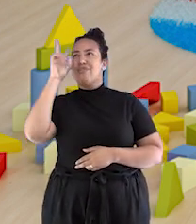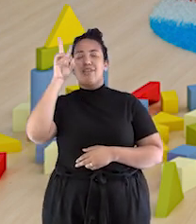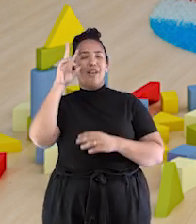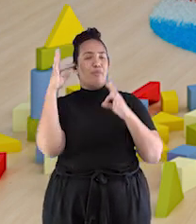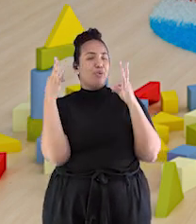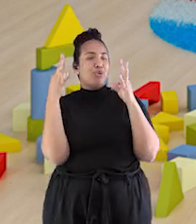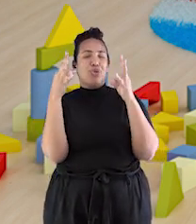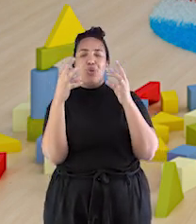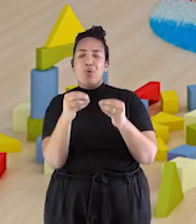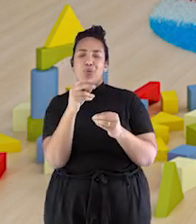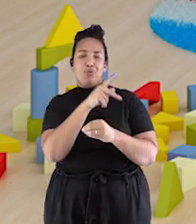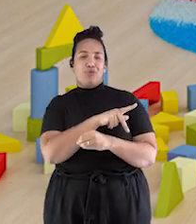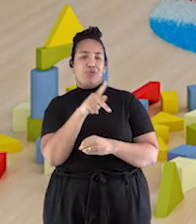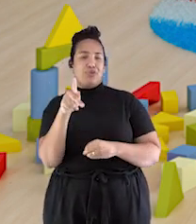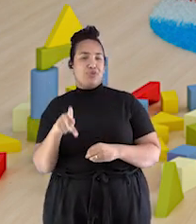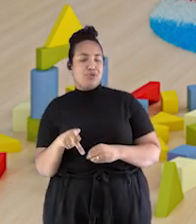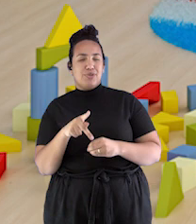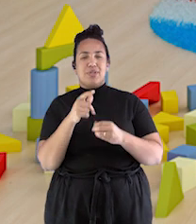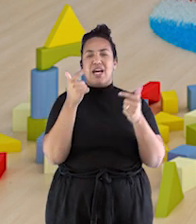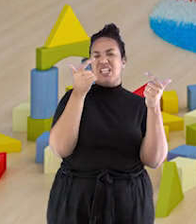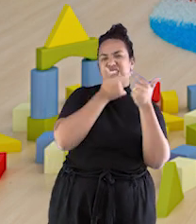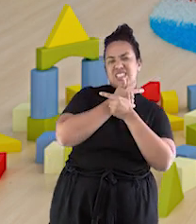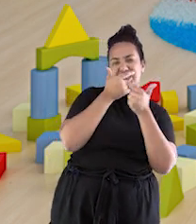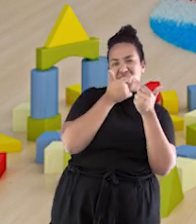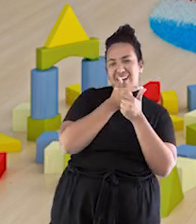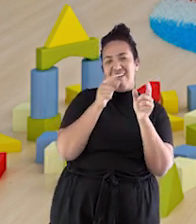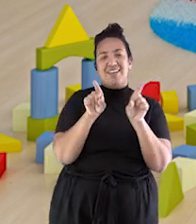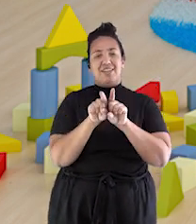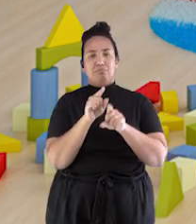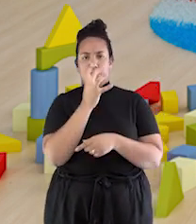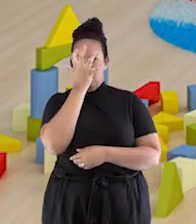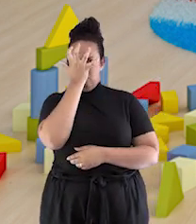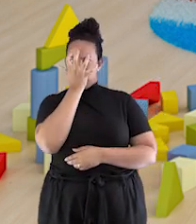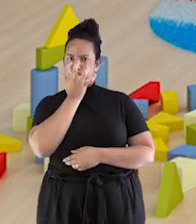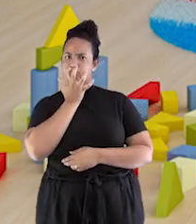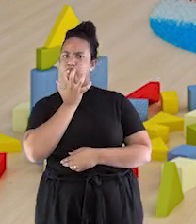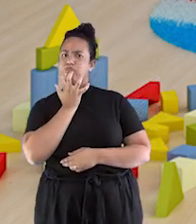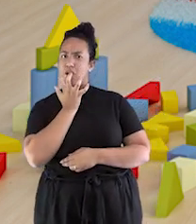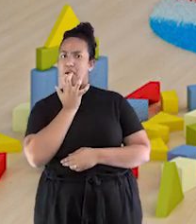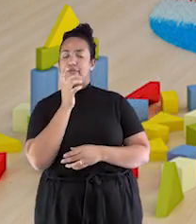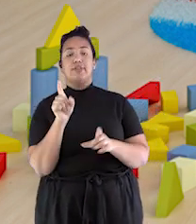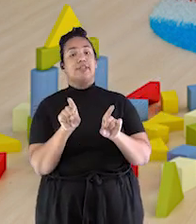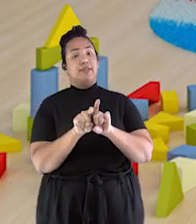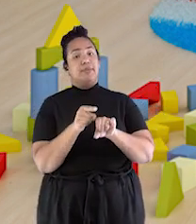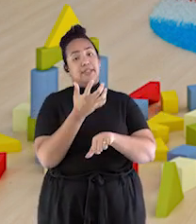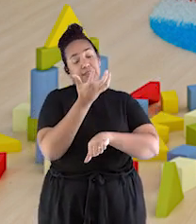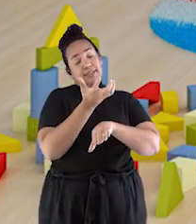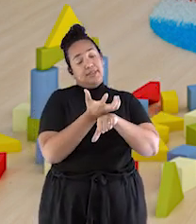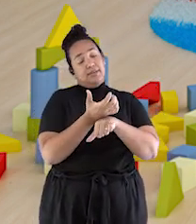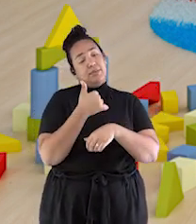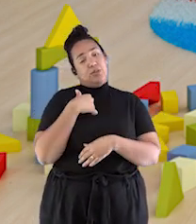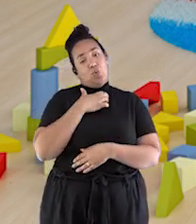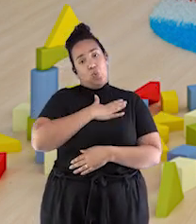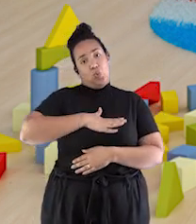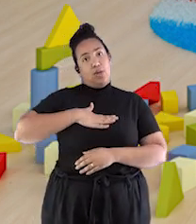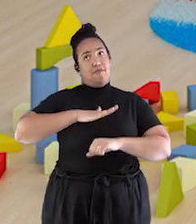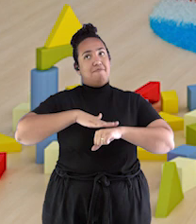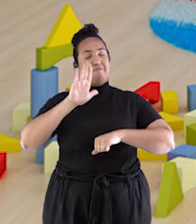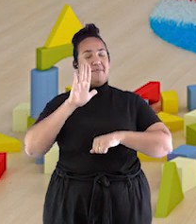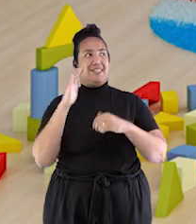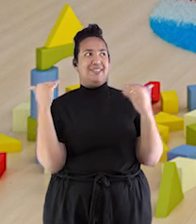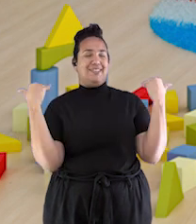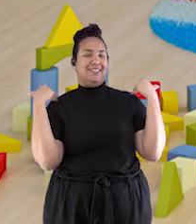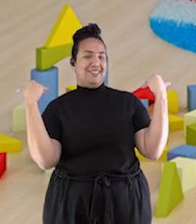lembro de todos. Daquele que era mais engraçado, daquele que era mais bravo, daquele que era a matéria preferida, era